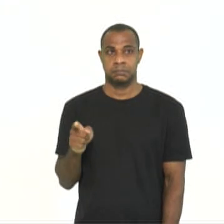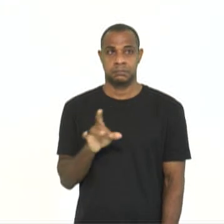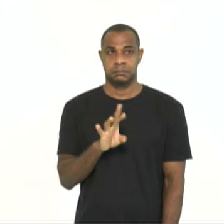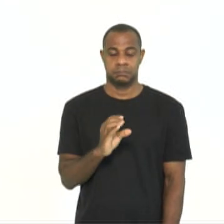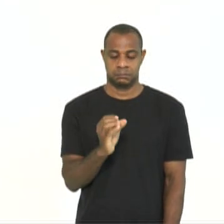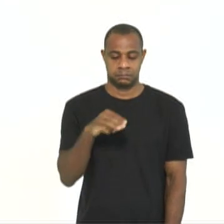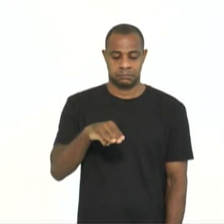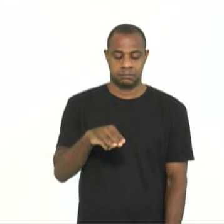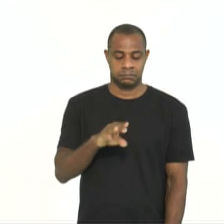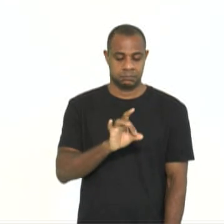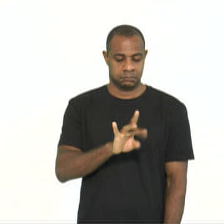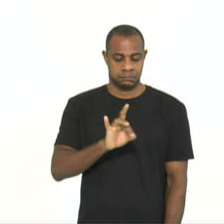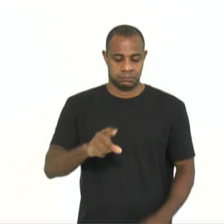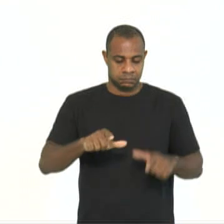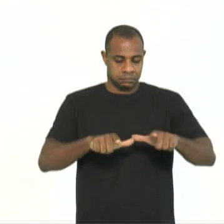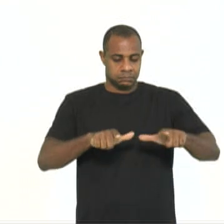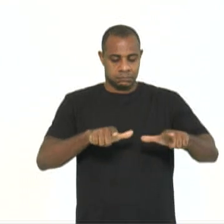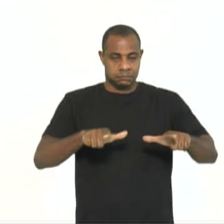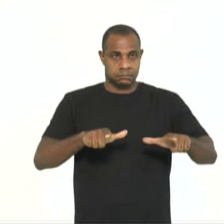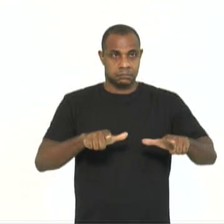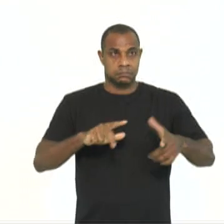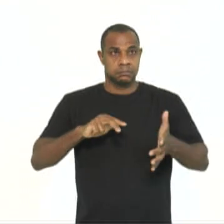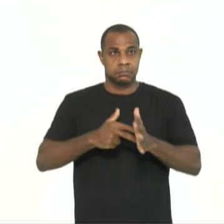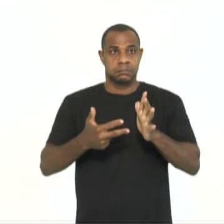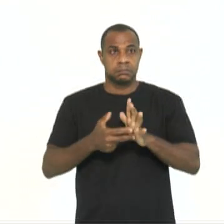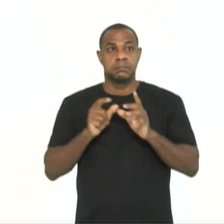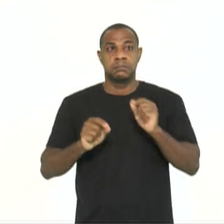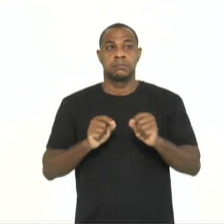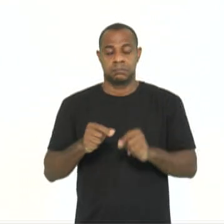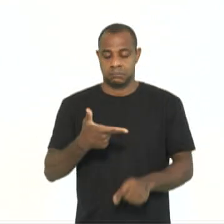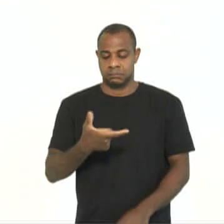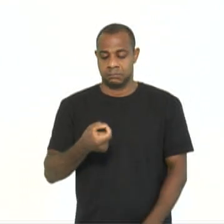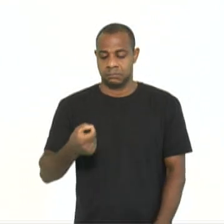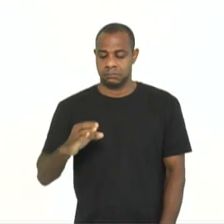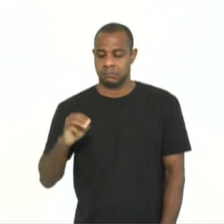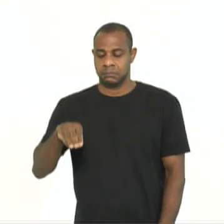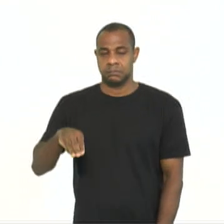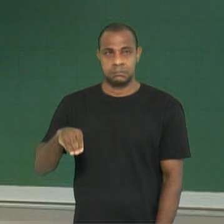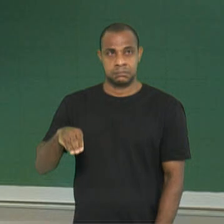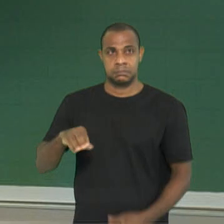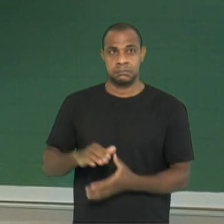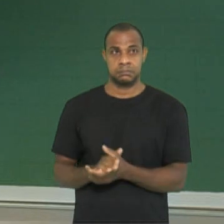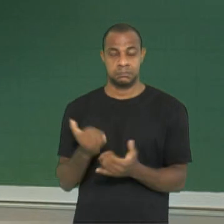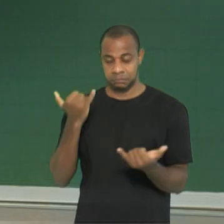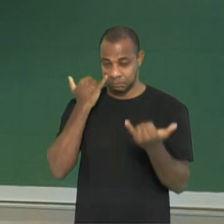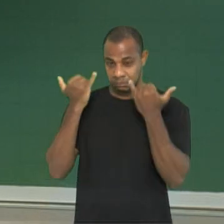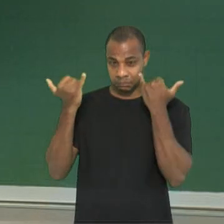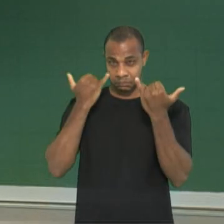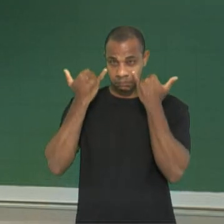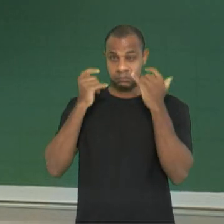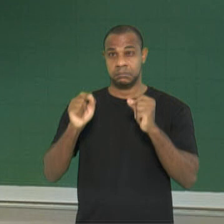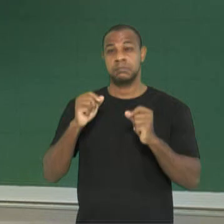centímetro no mapa valem 200 centímetros na realidade. Essa informação é